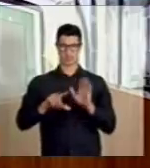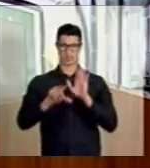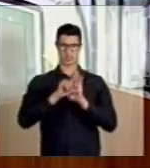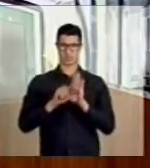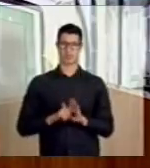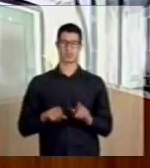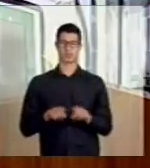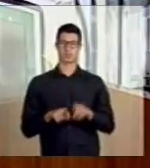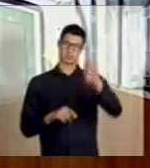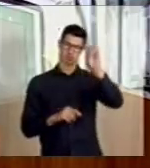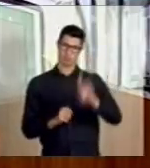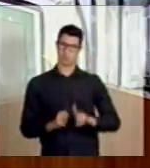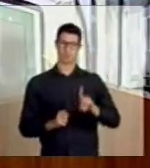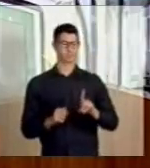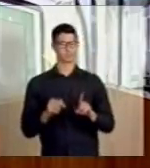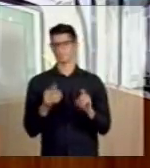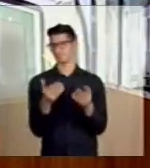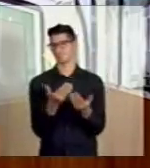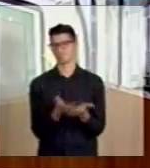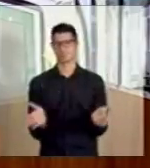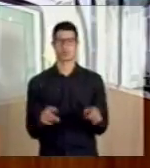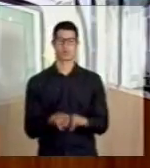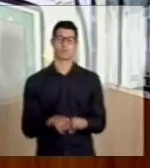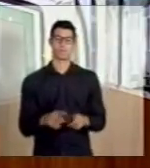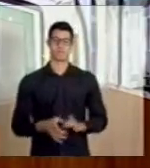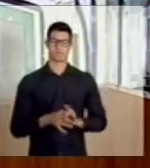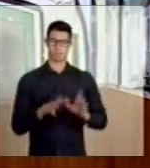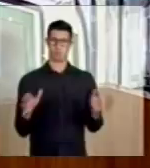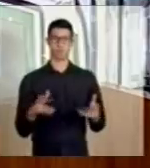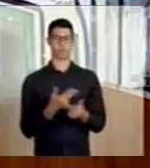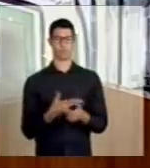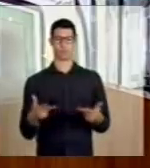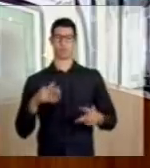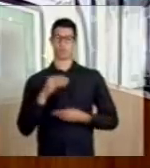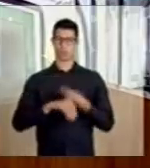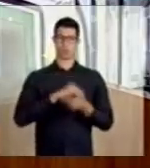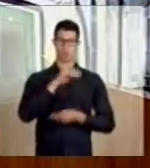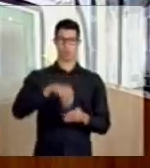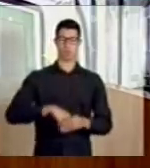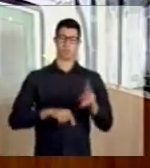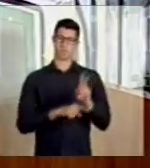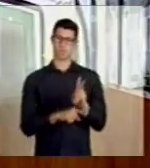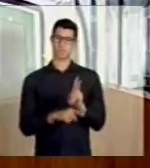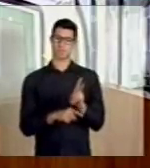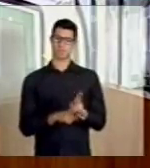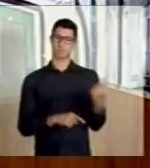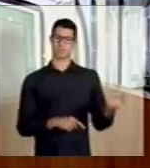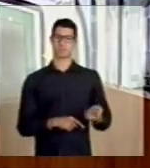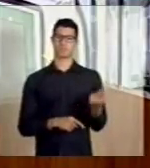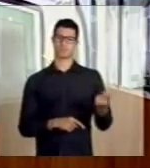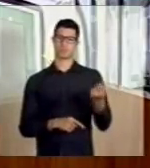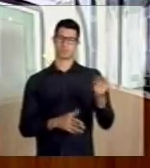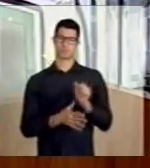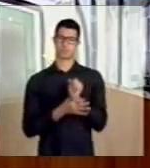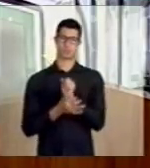consubstanciadora desse direito inalienável, estendê-lo a situações envolvendo a proteção da intimidade e a